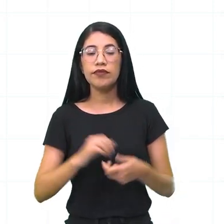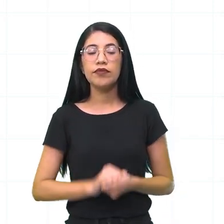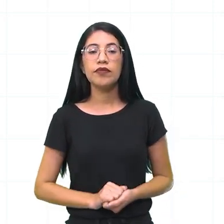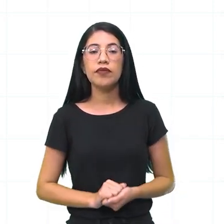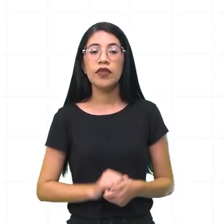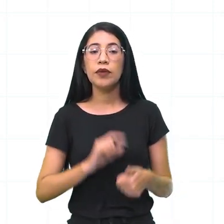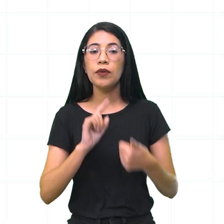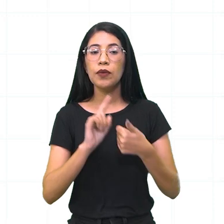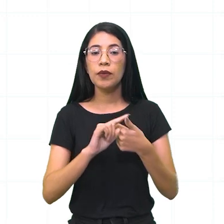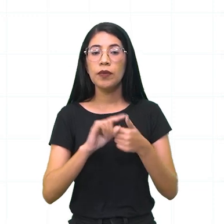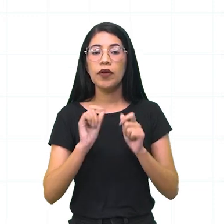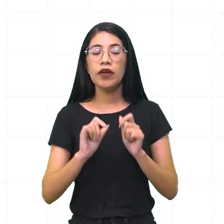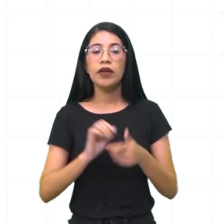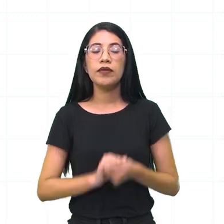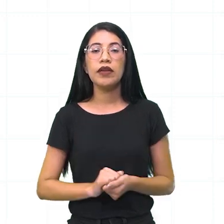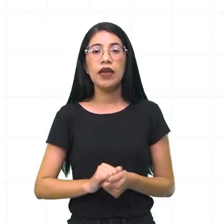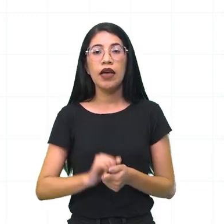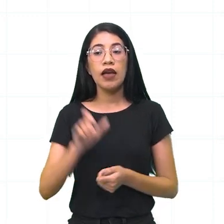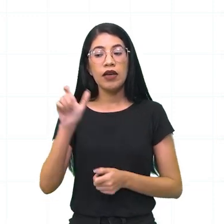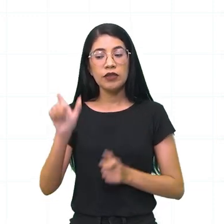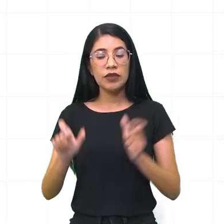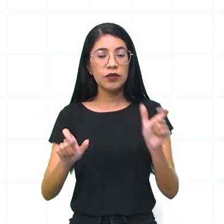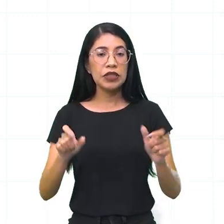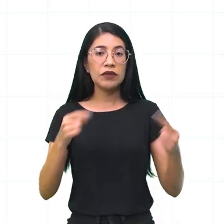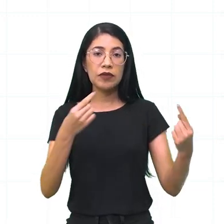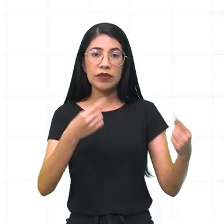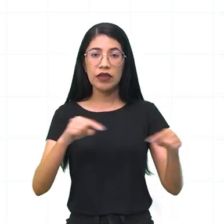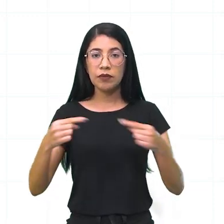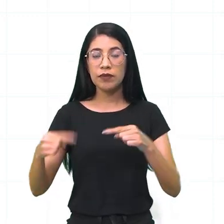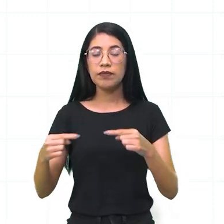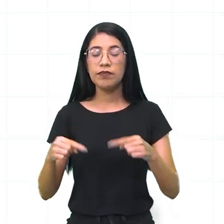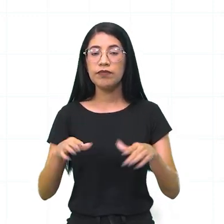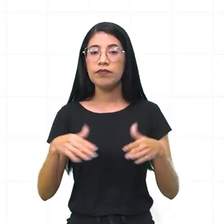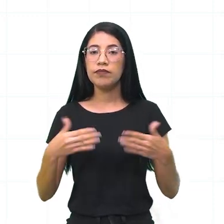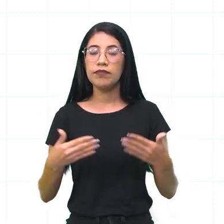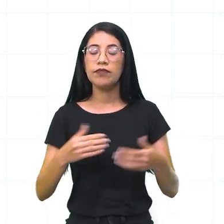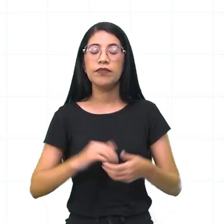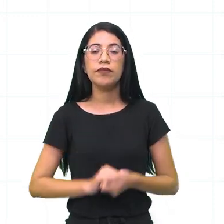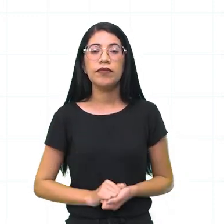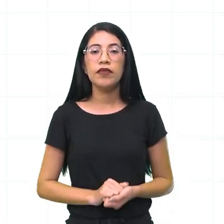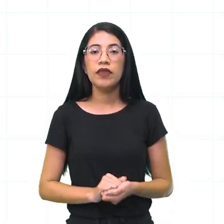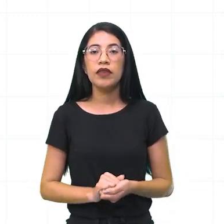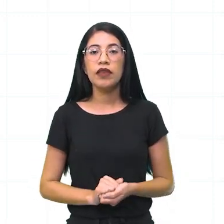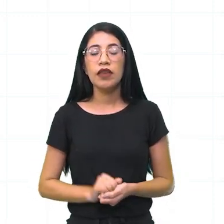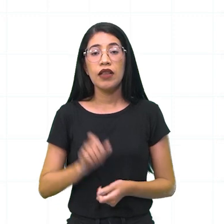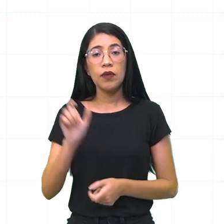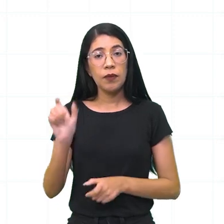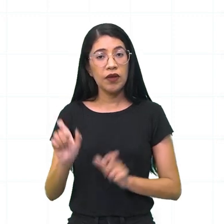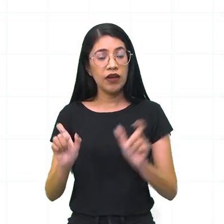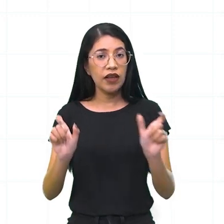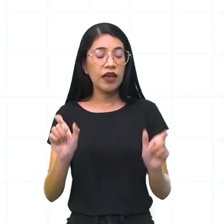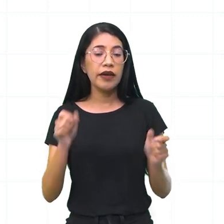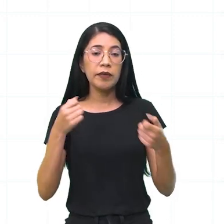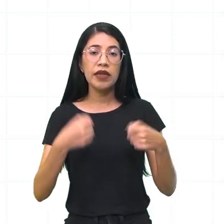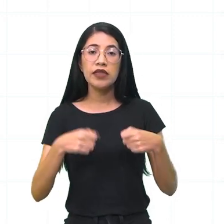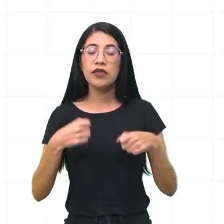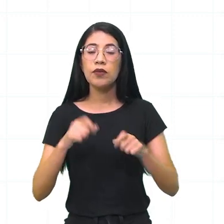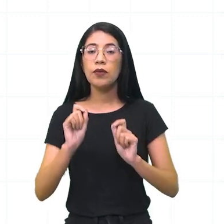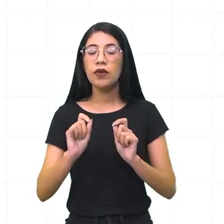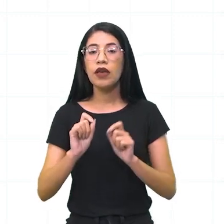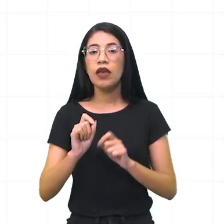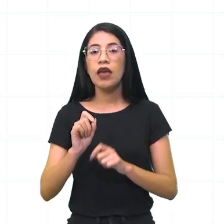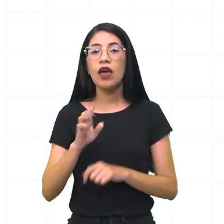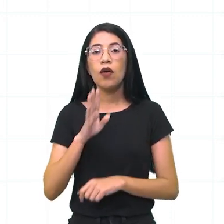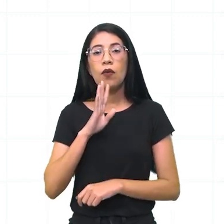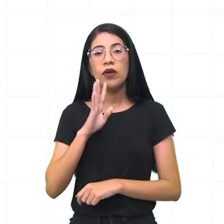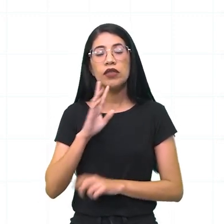em relação aos debatedores, tá? Os debatedores, eles precisam ter o